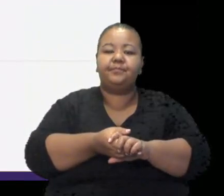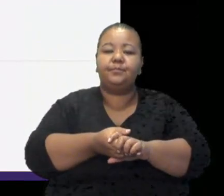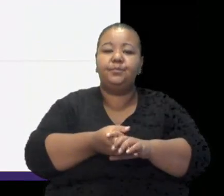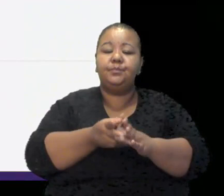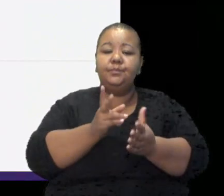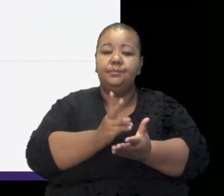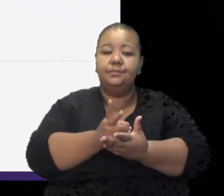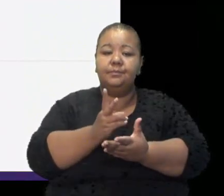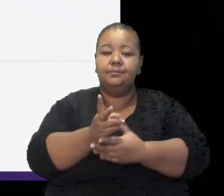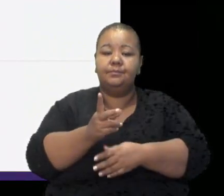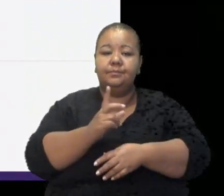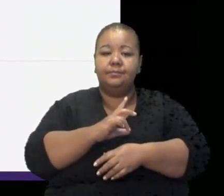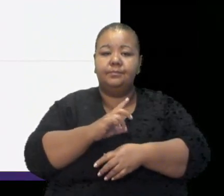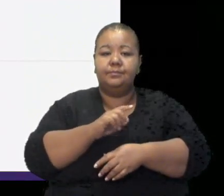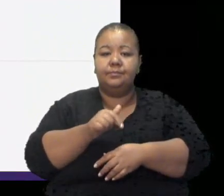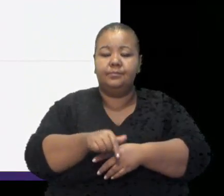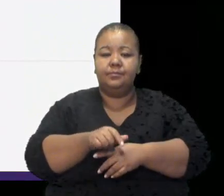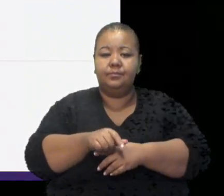Sempre que eu tenho